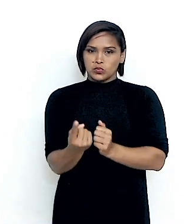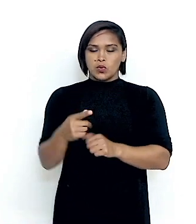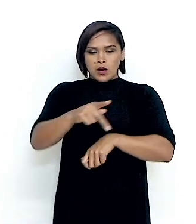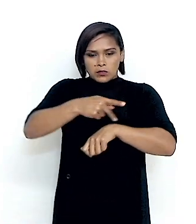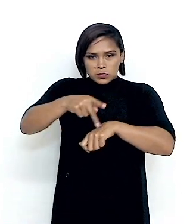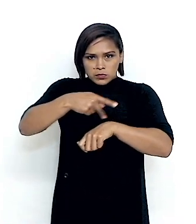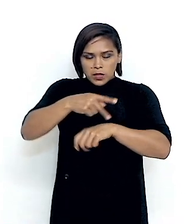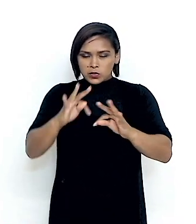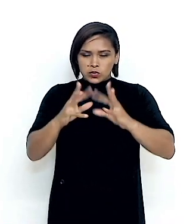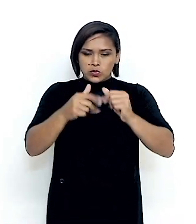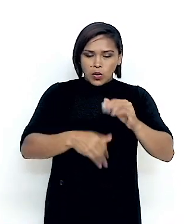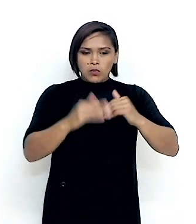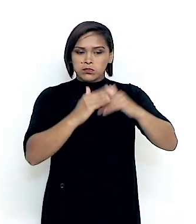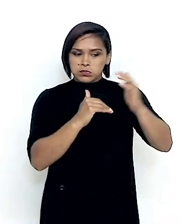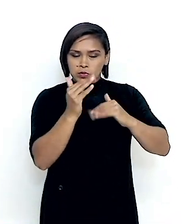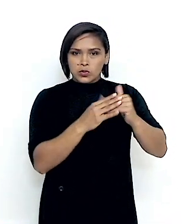países que produzem.